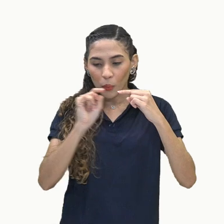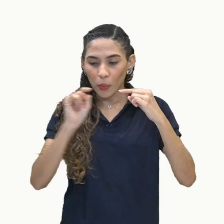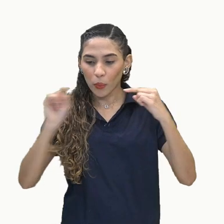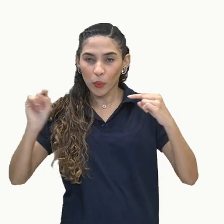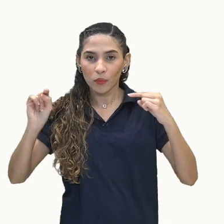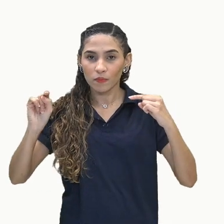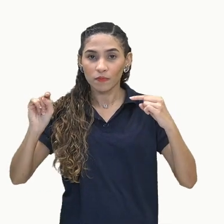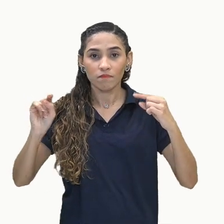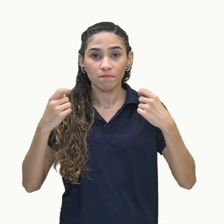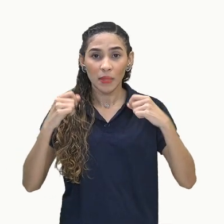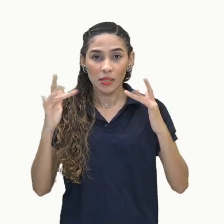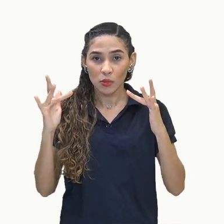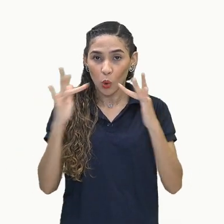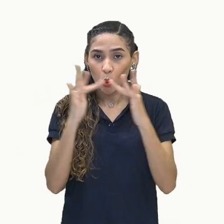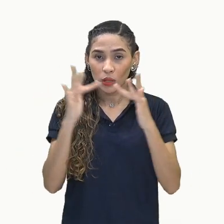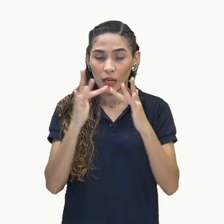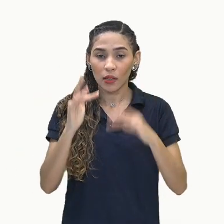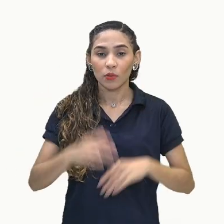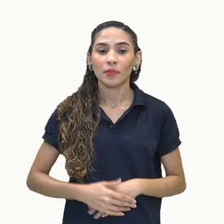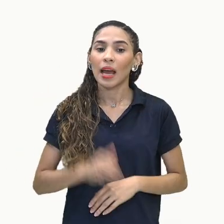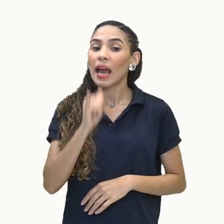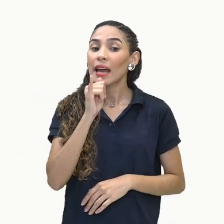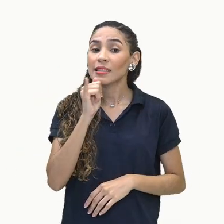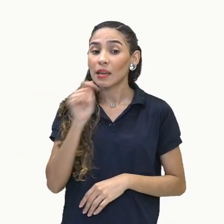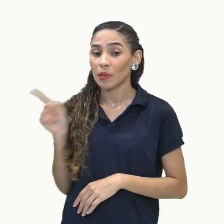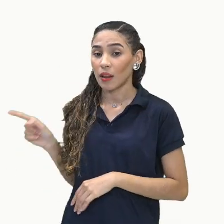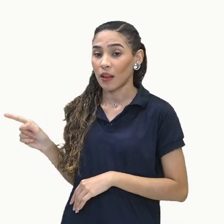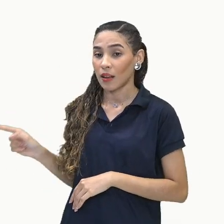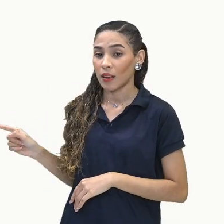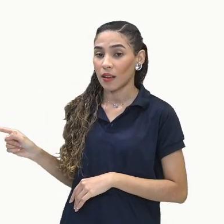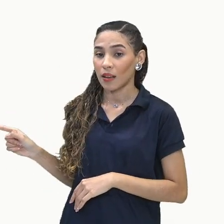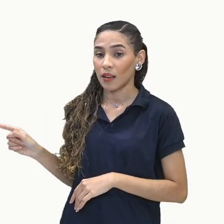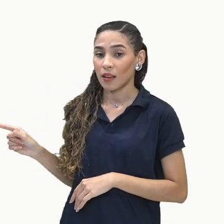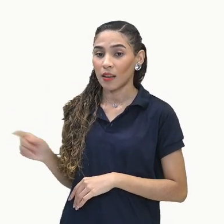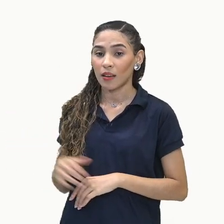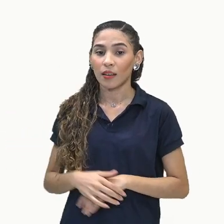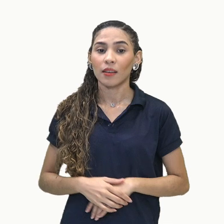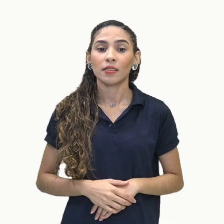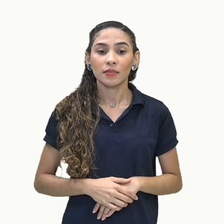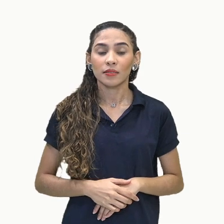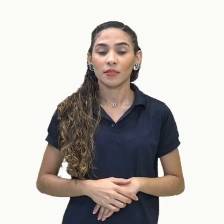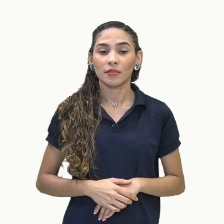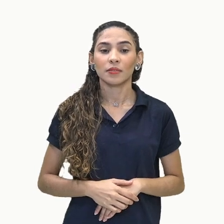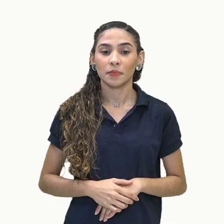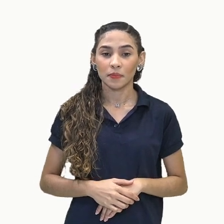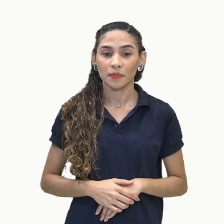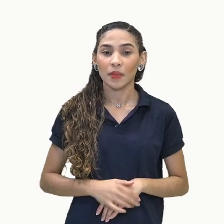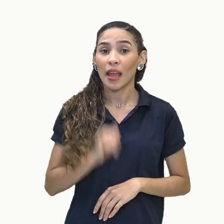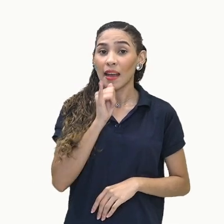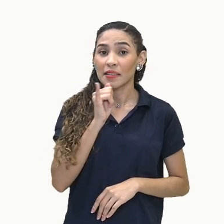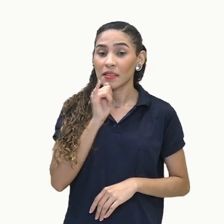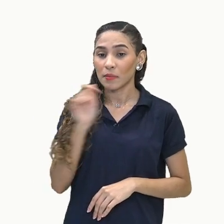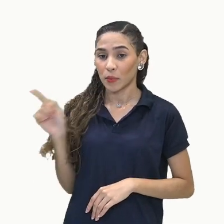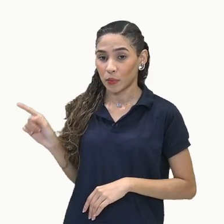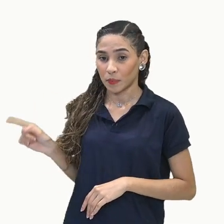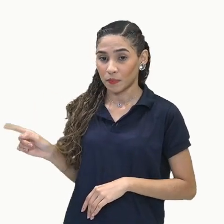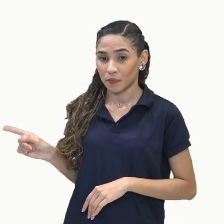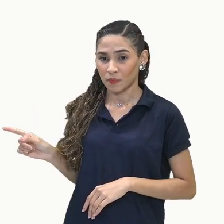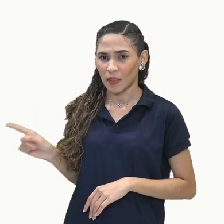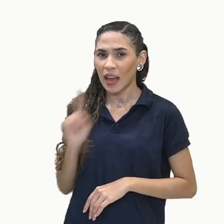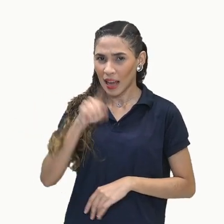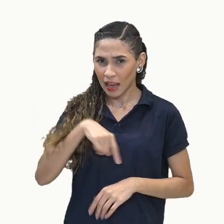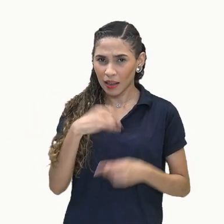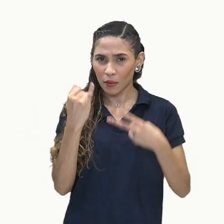Por exemplo, se eu tenho uma figura geométrica assim, nesta forma, é um